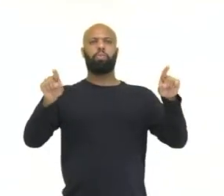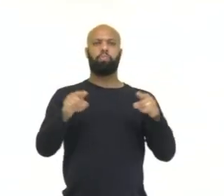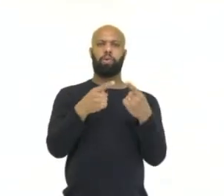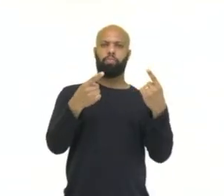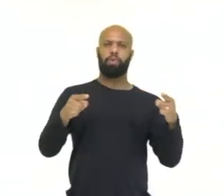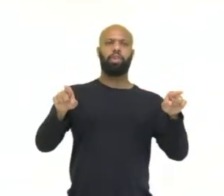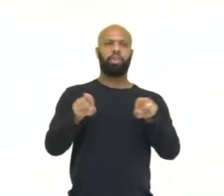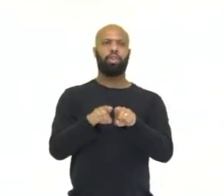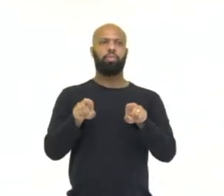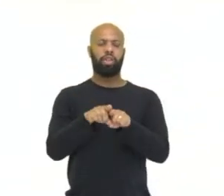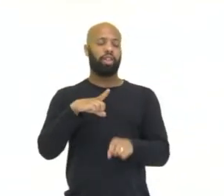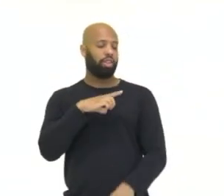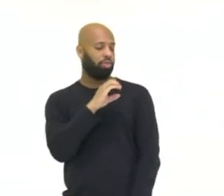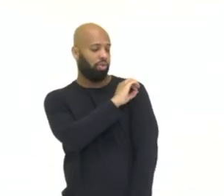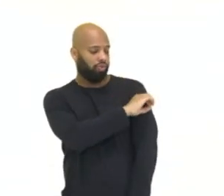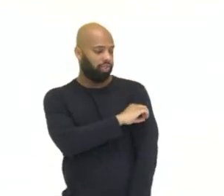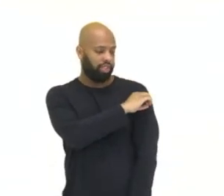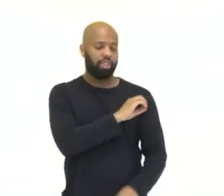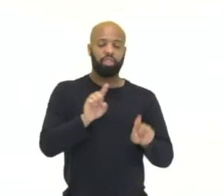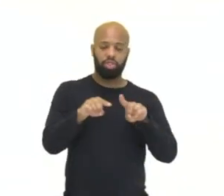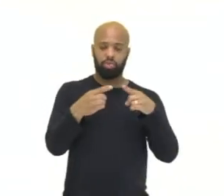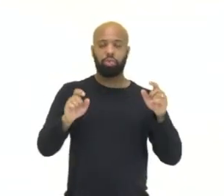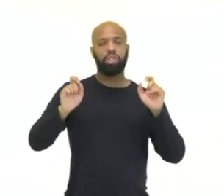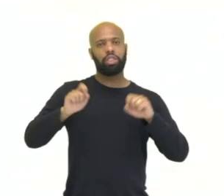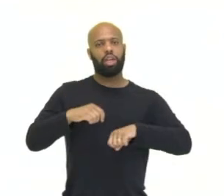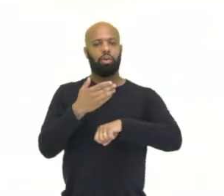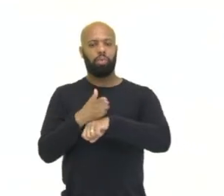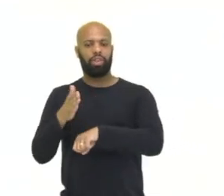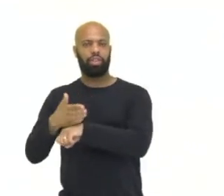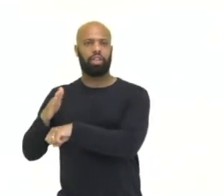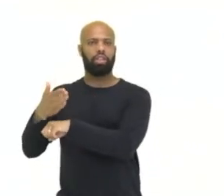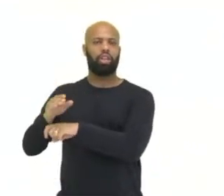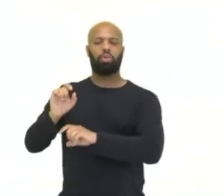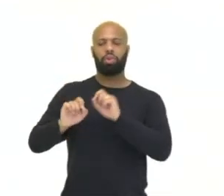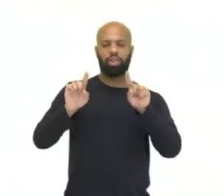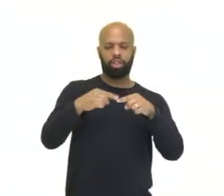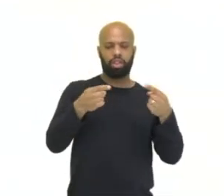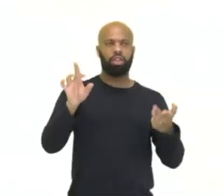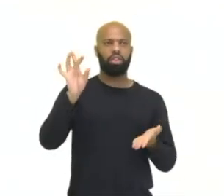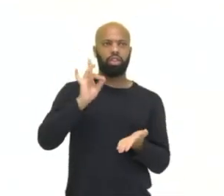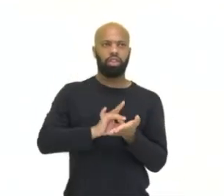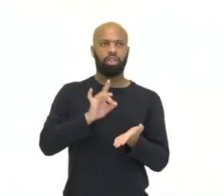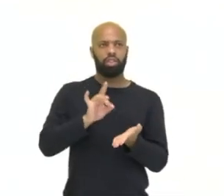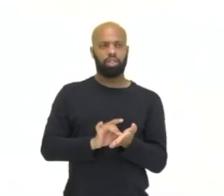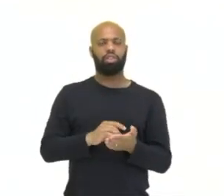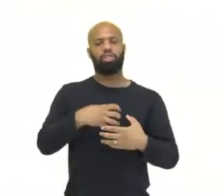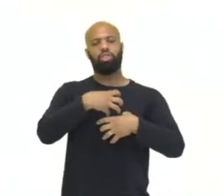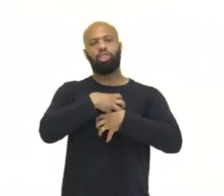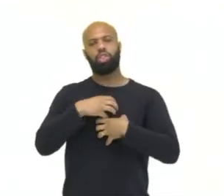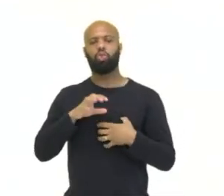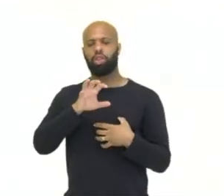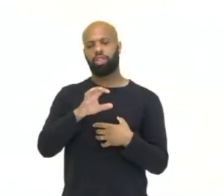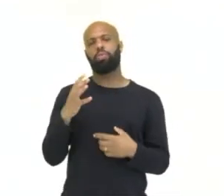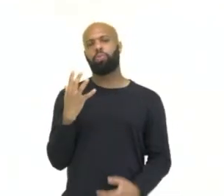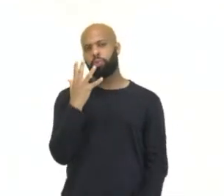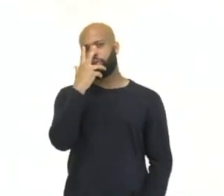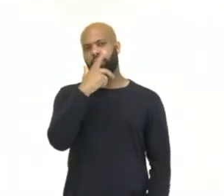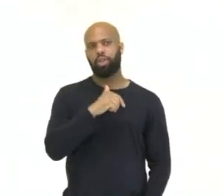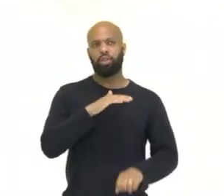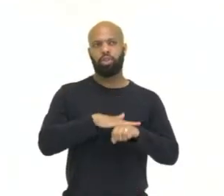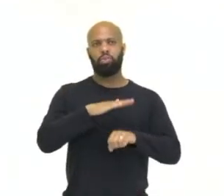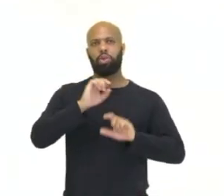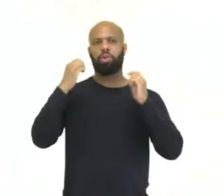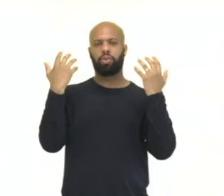uma oficina de música, vocês podem ensaiar os nossos hinos oficiais e assim brilhantar ainda mais